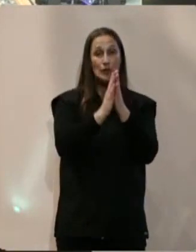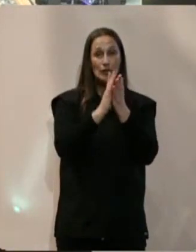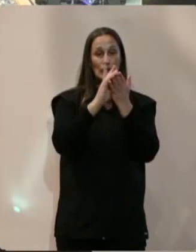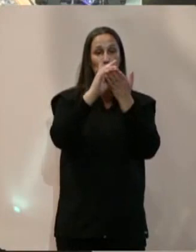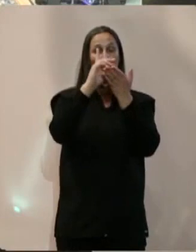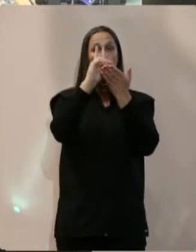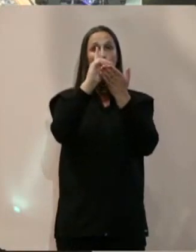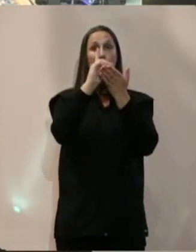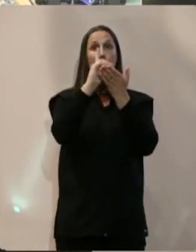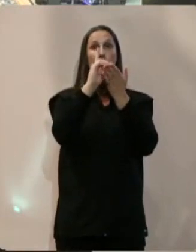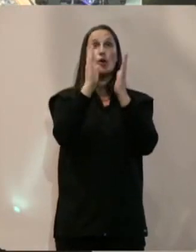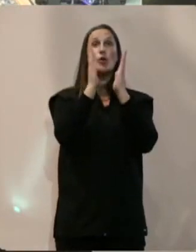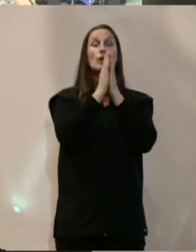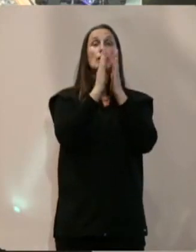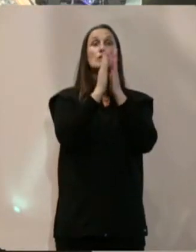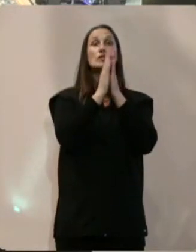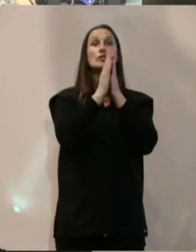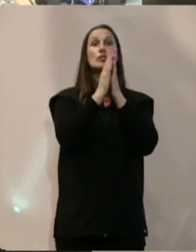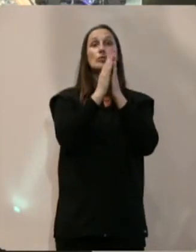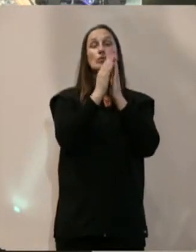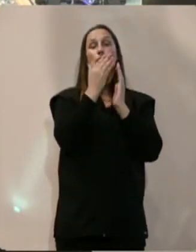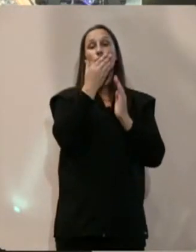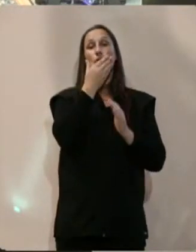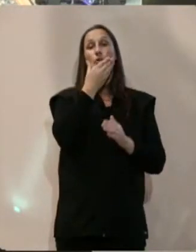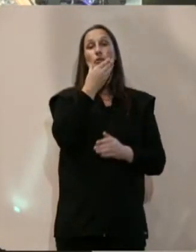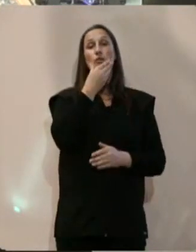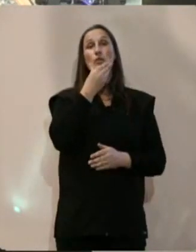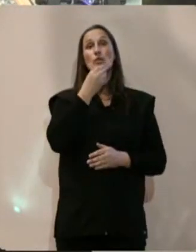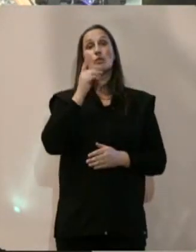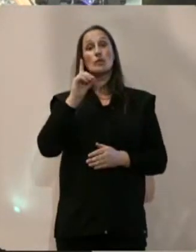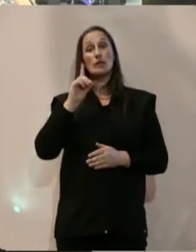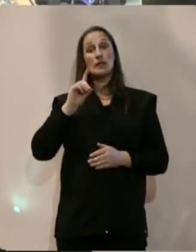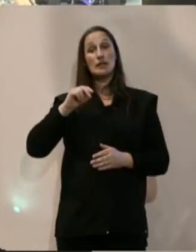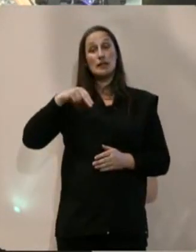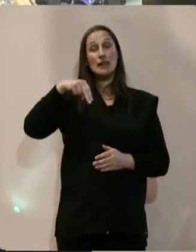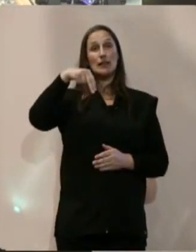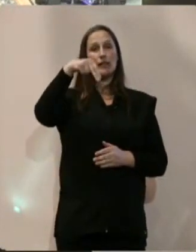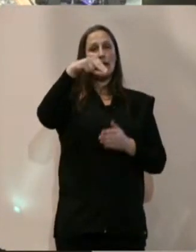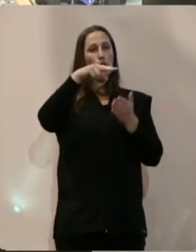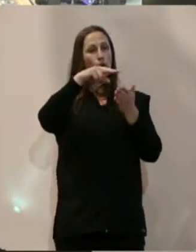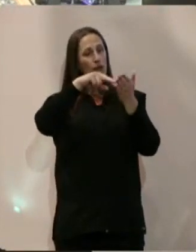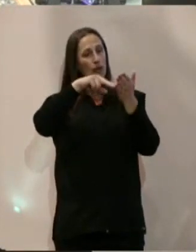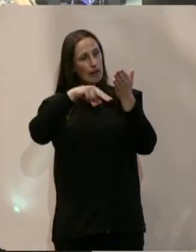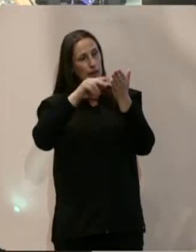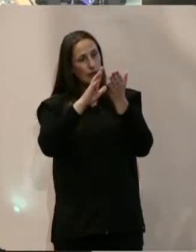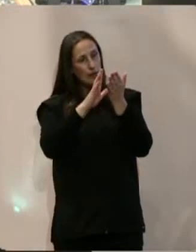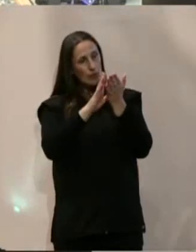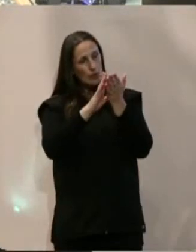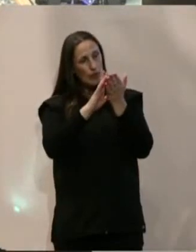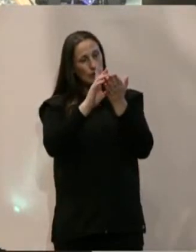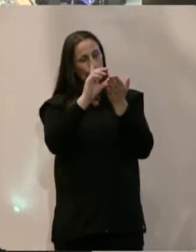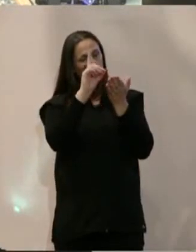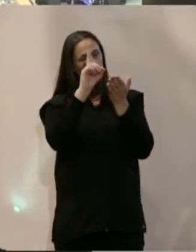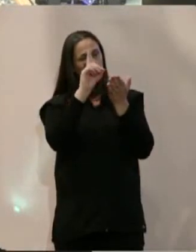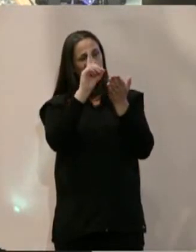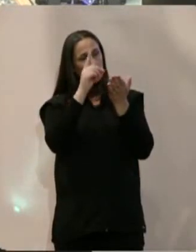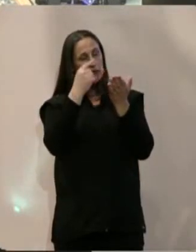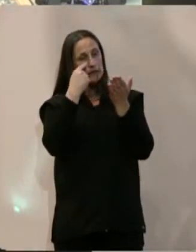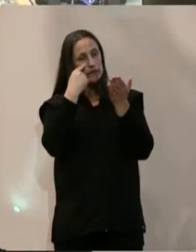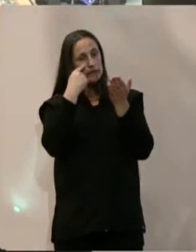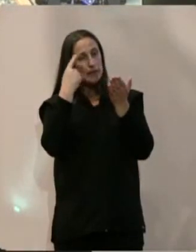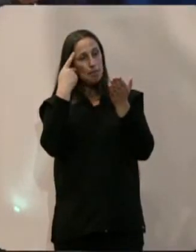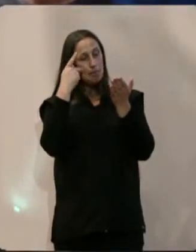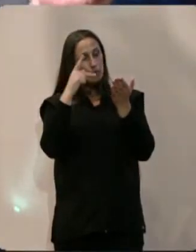Oração, por exemplo, de Daniel. Daniel está lendo a Bíblia e ele vê nas profecias